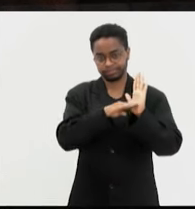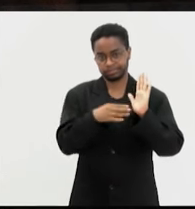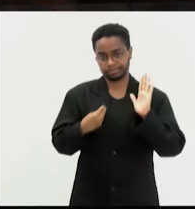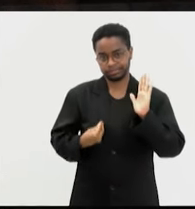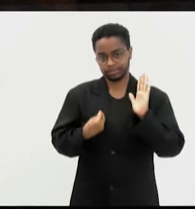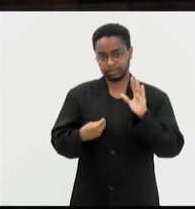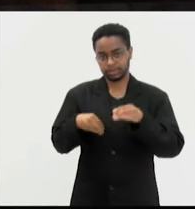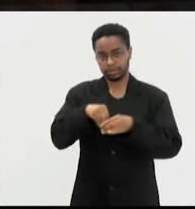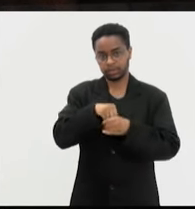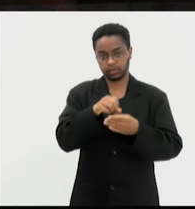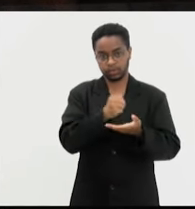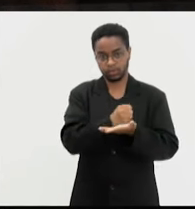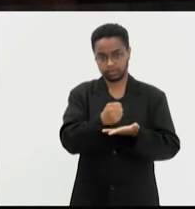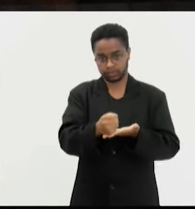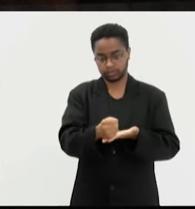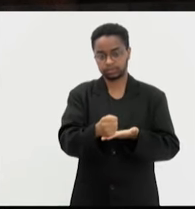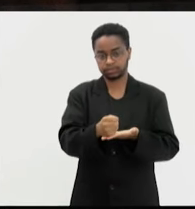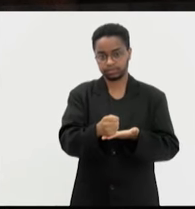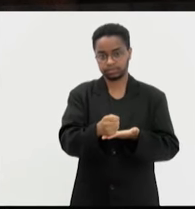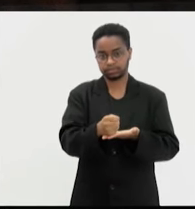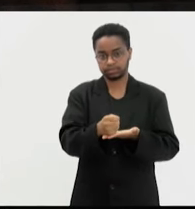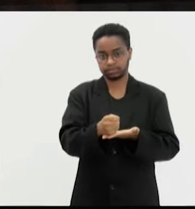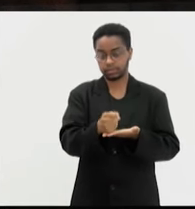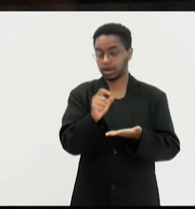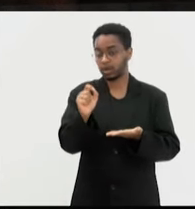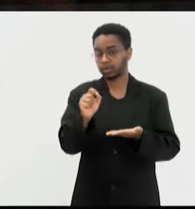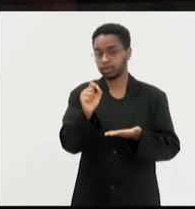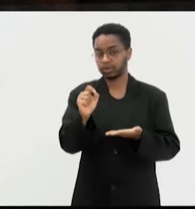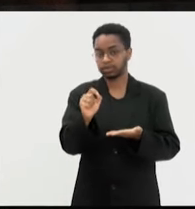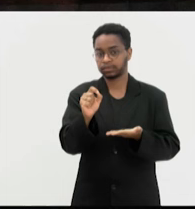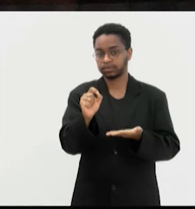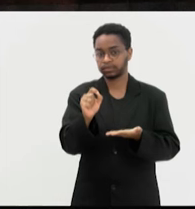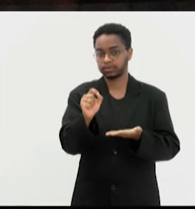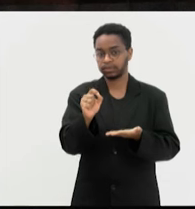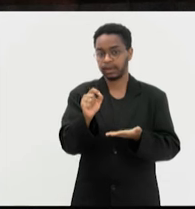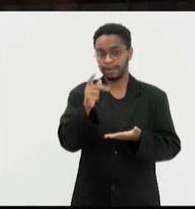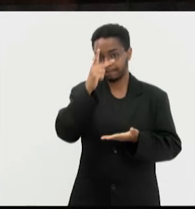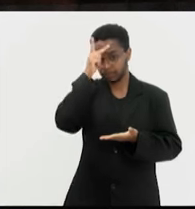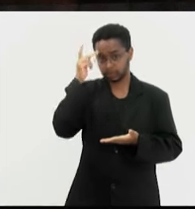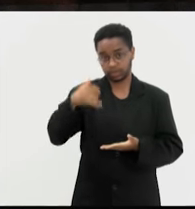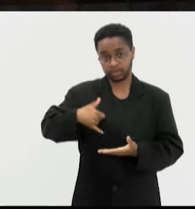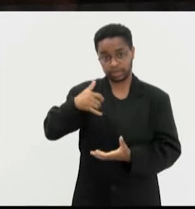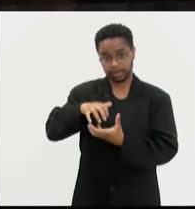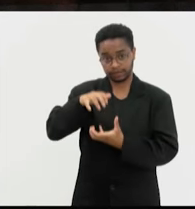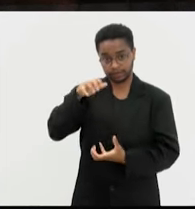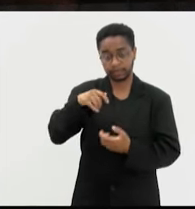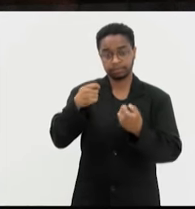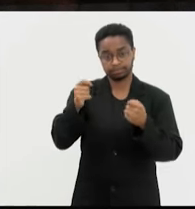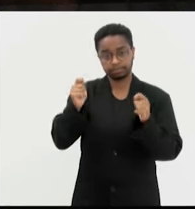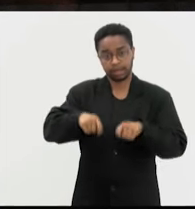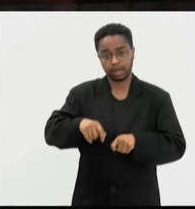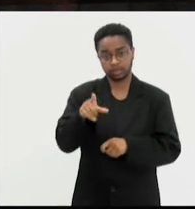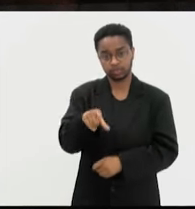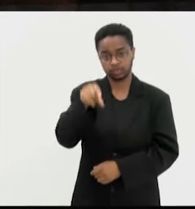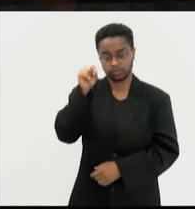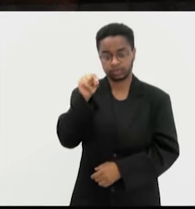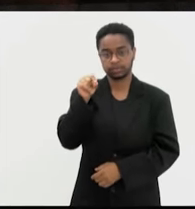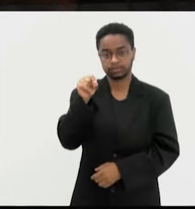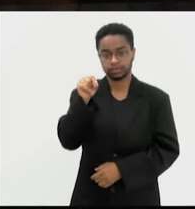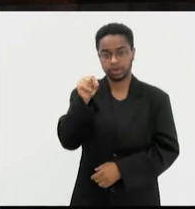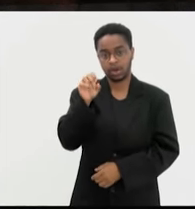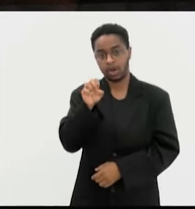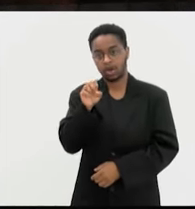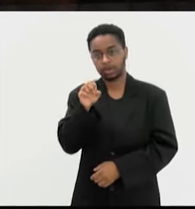dentro desse contrato que era exatamente para que o veterano pudesse fazer a escolha ou